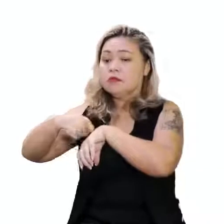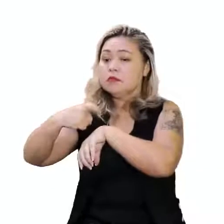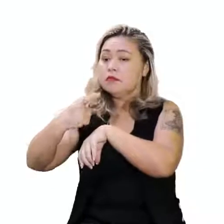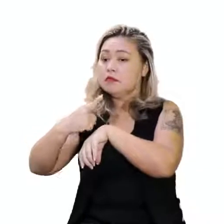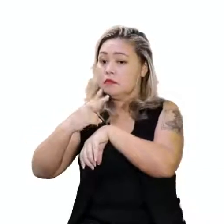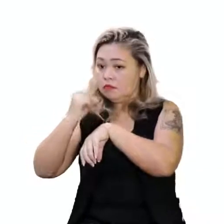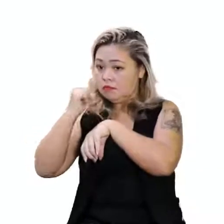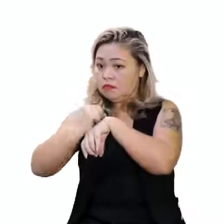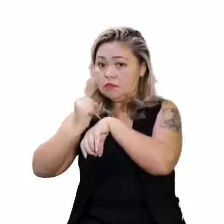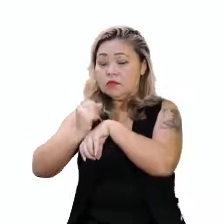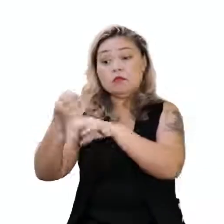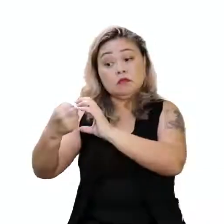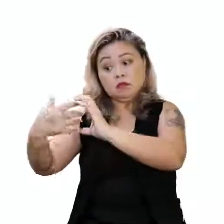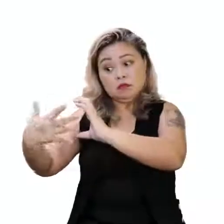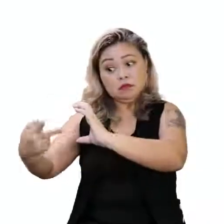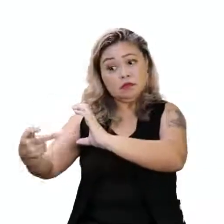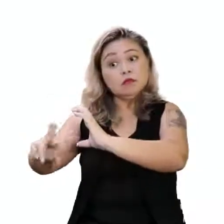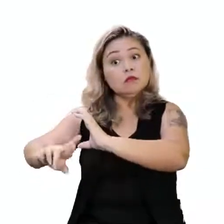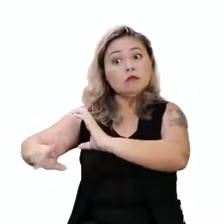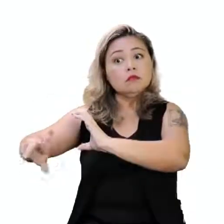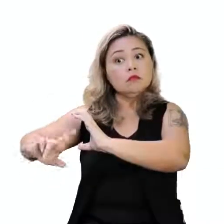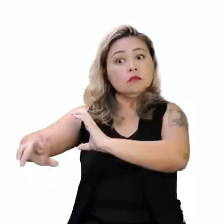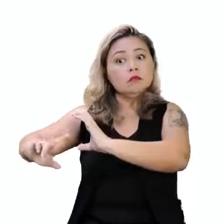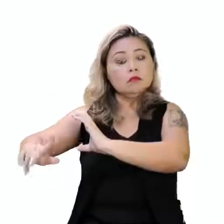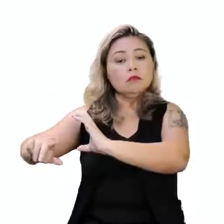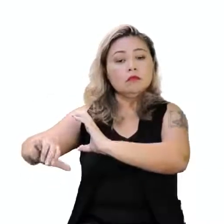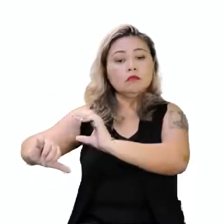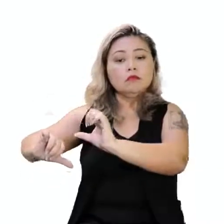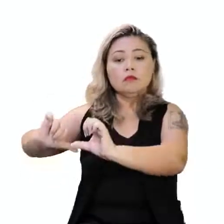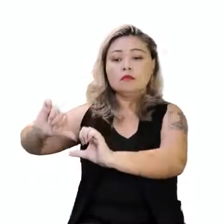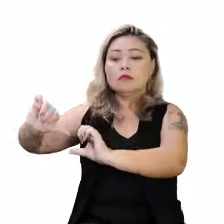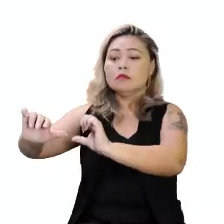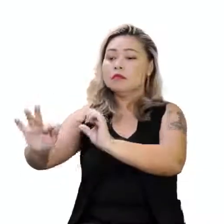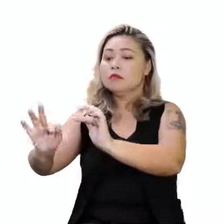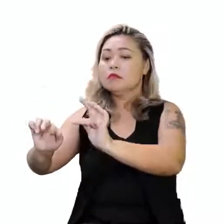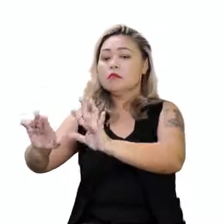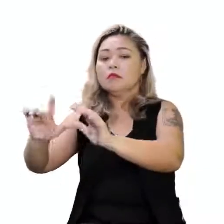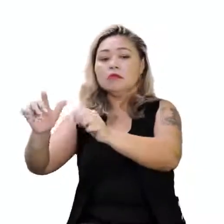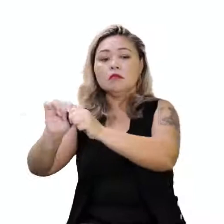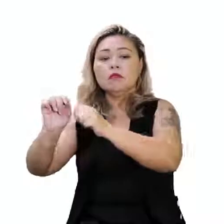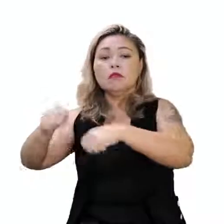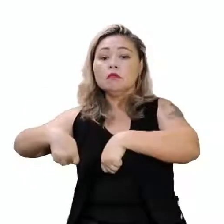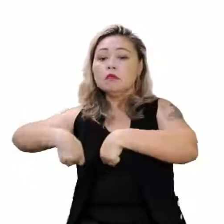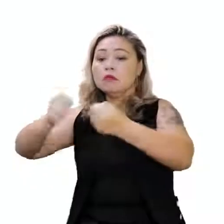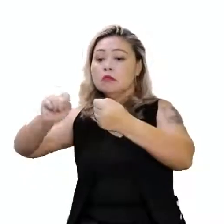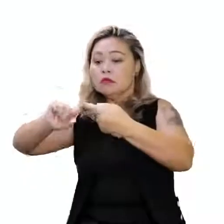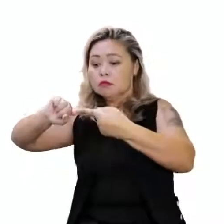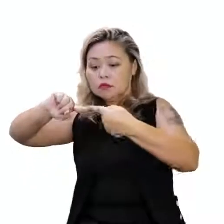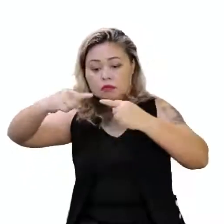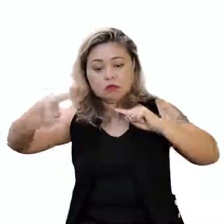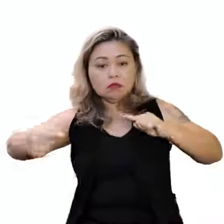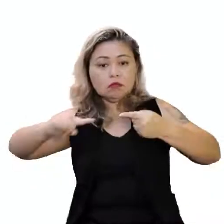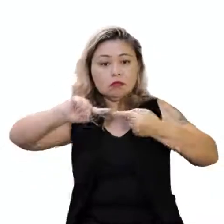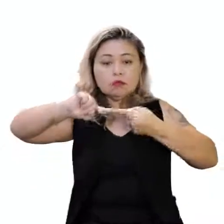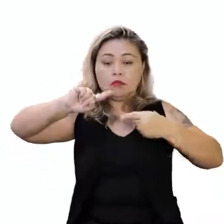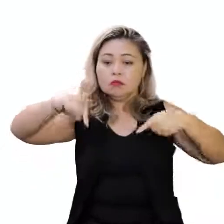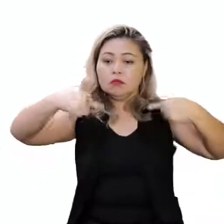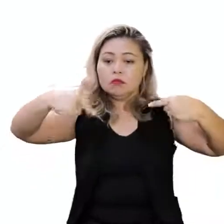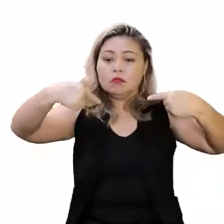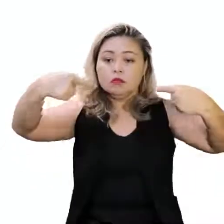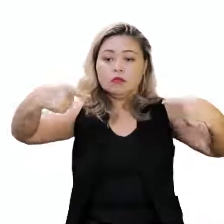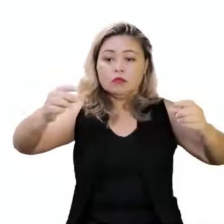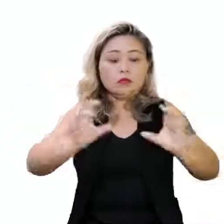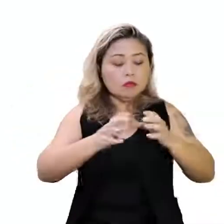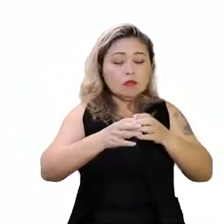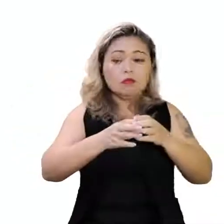foram adquirindo características diferentes, como a mudança da floração impossibilitando o cruzamento, acabando com o fluxo gênico entre